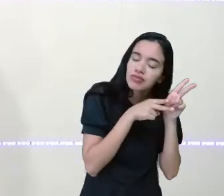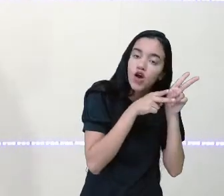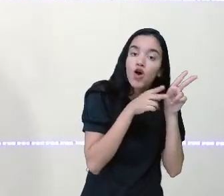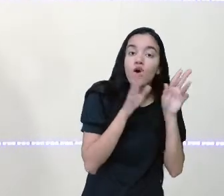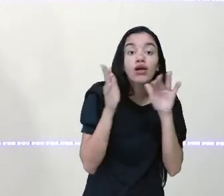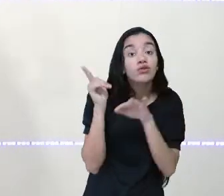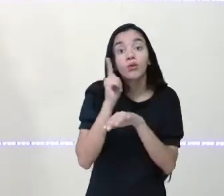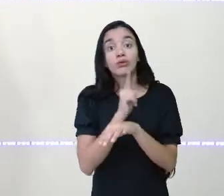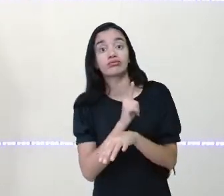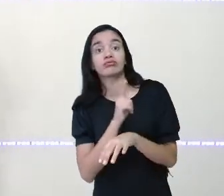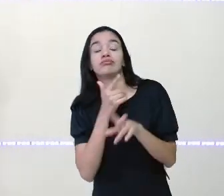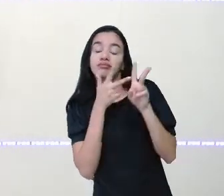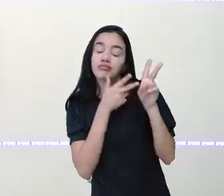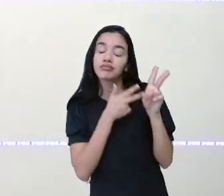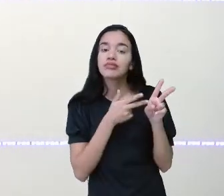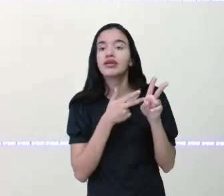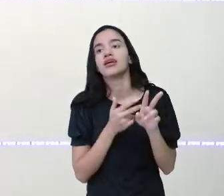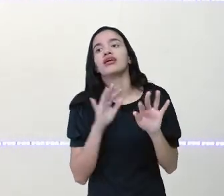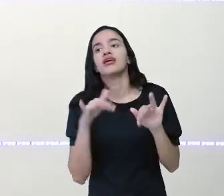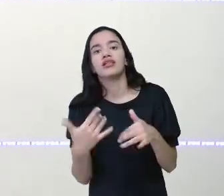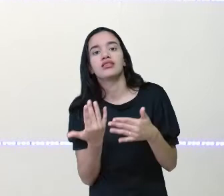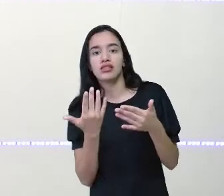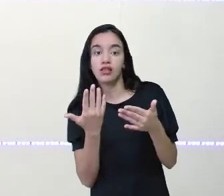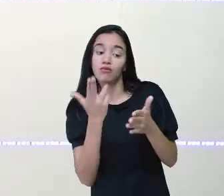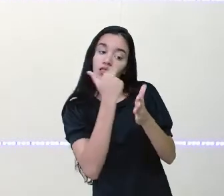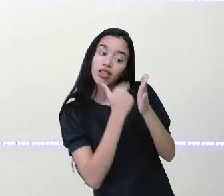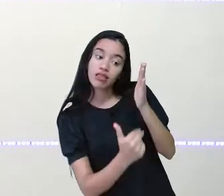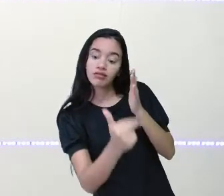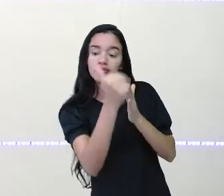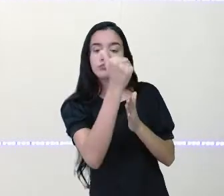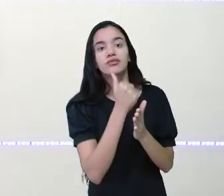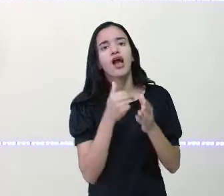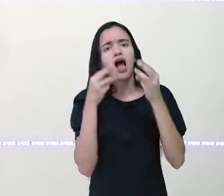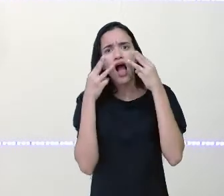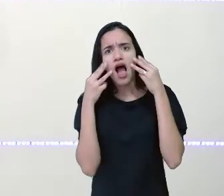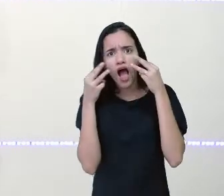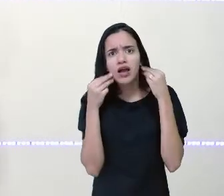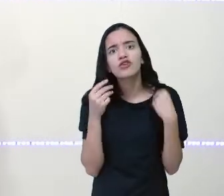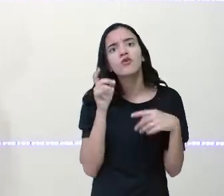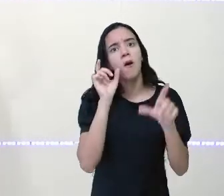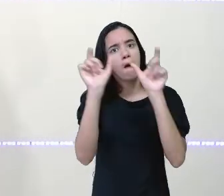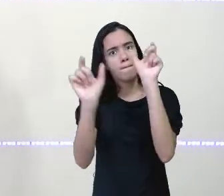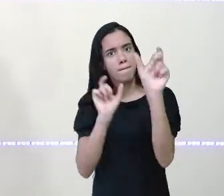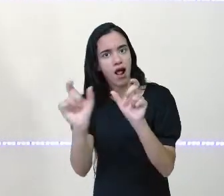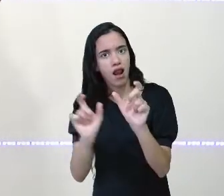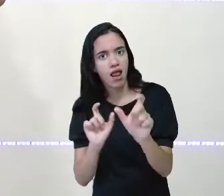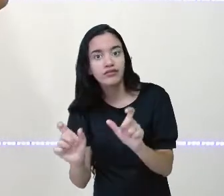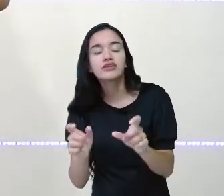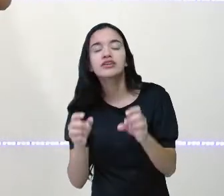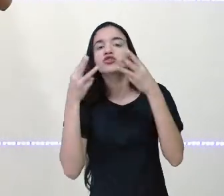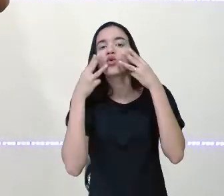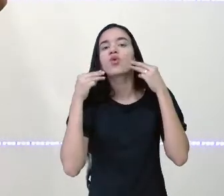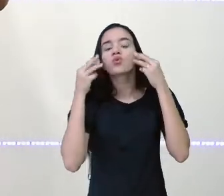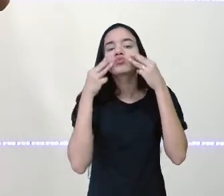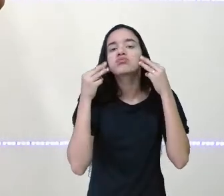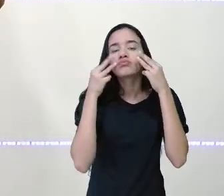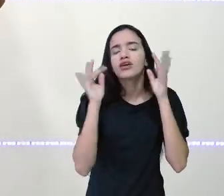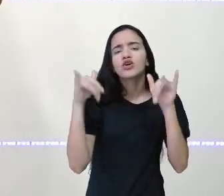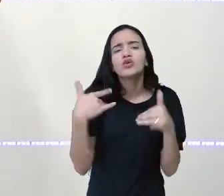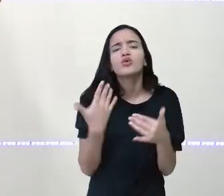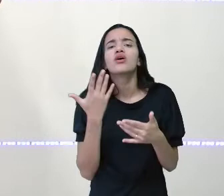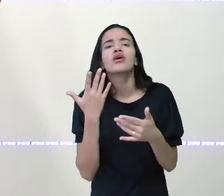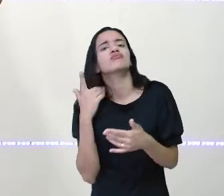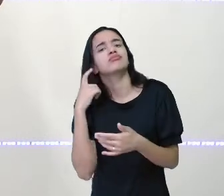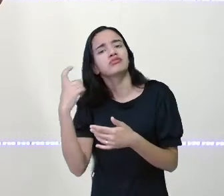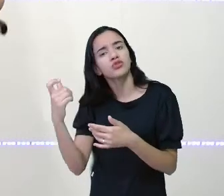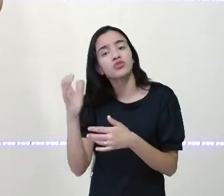conseguia dormir. Então, ele fez em formato de gato e com palavrinhas que um gato, com